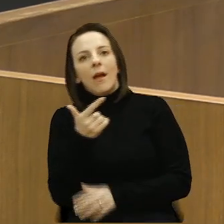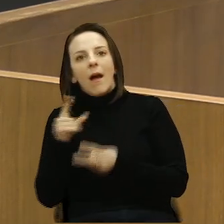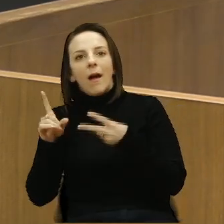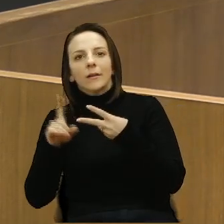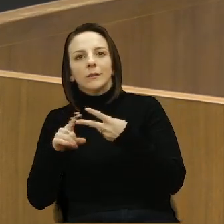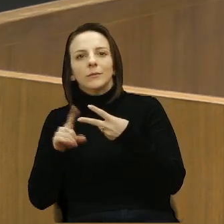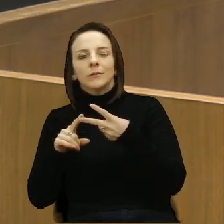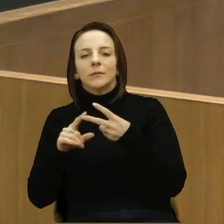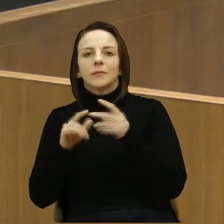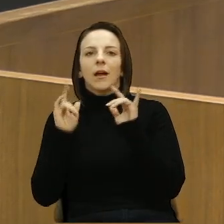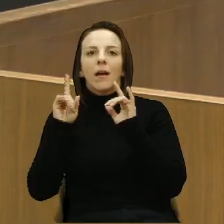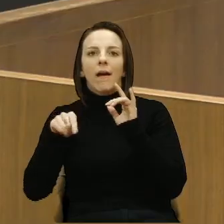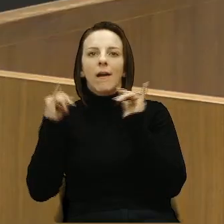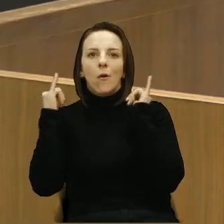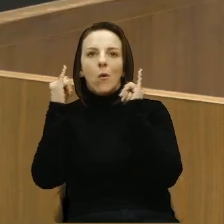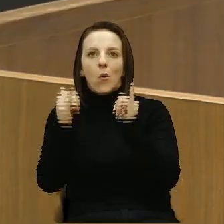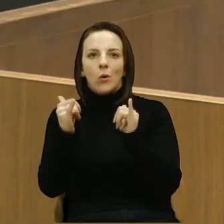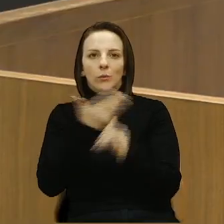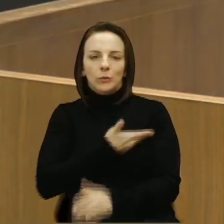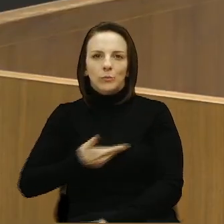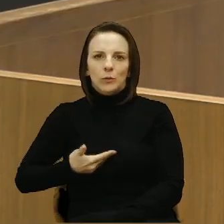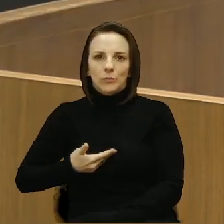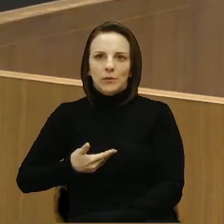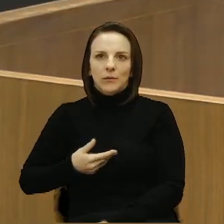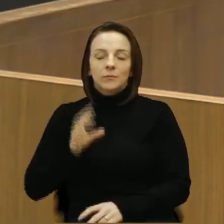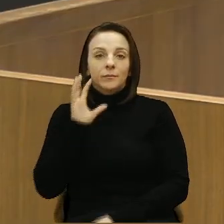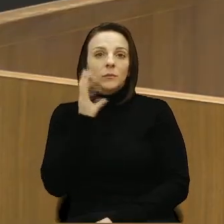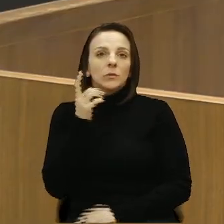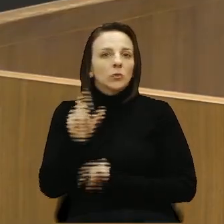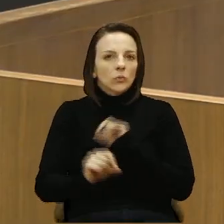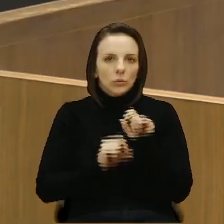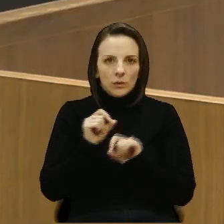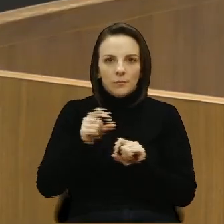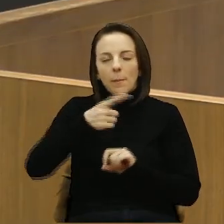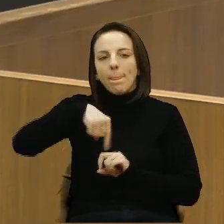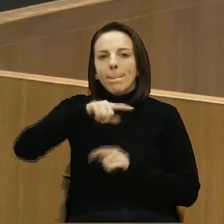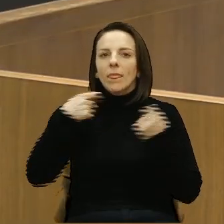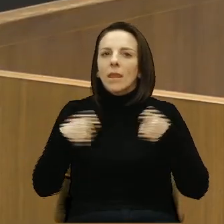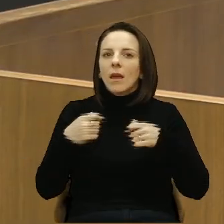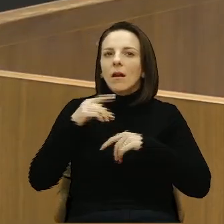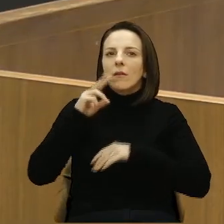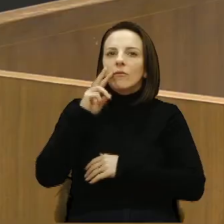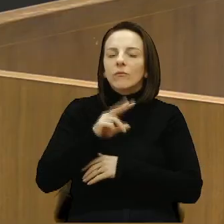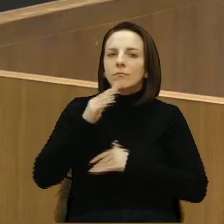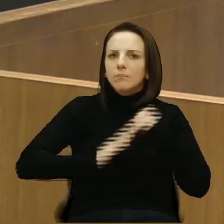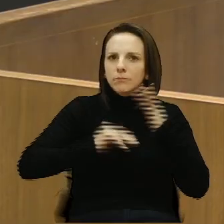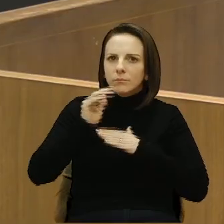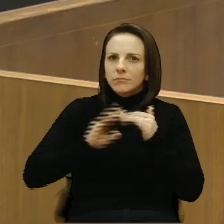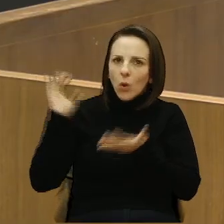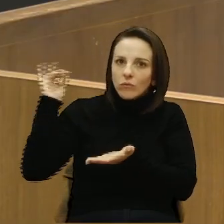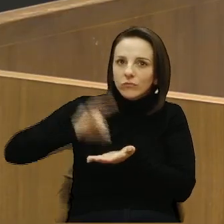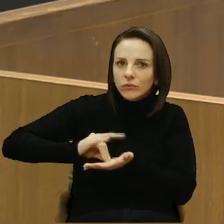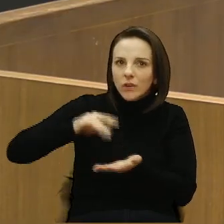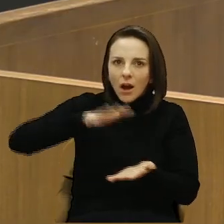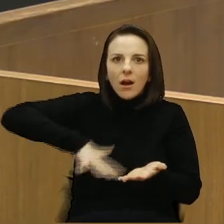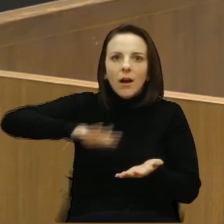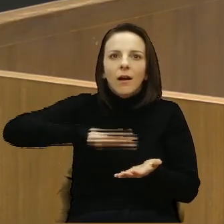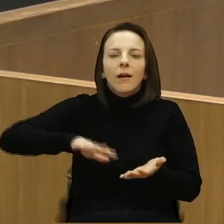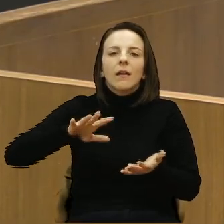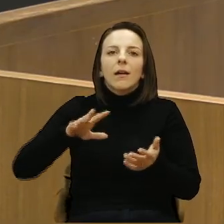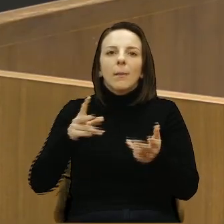transporte público. Ocorre que nós precisamos ver medidas concretas nessas áreas para que a população saiba que os